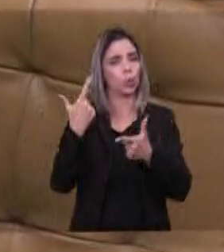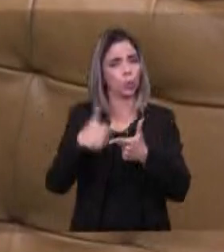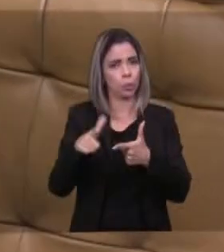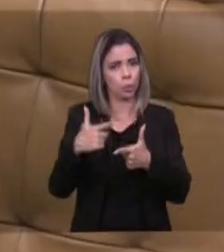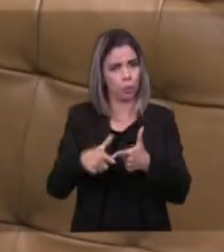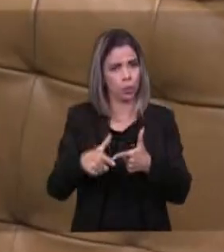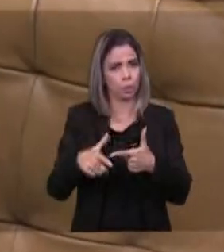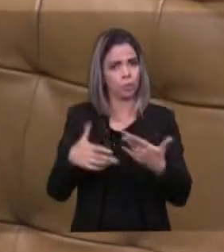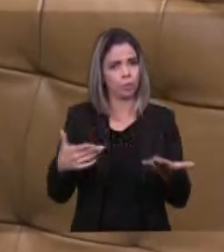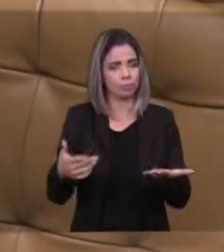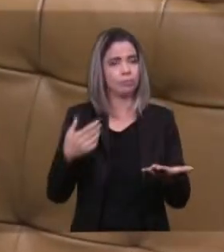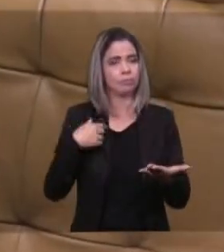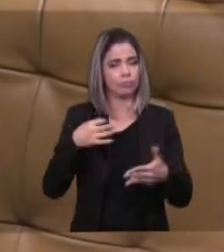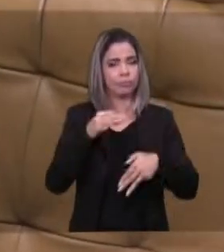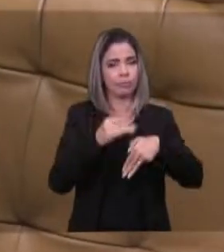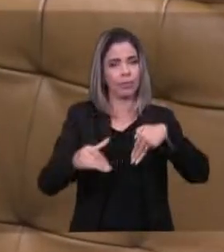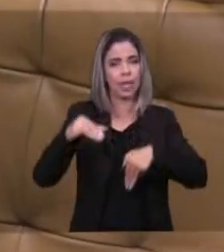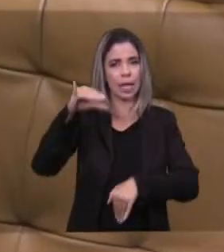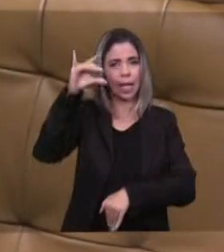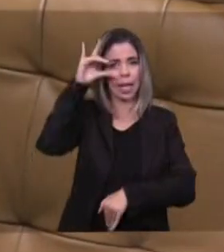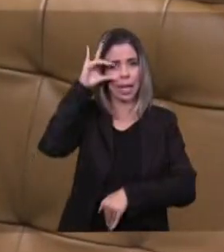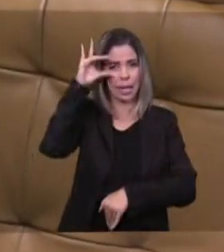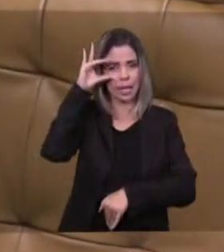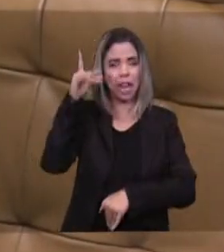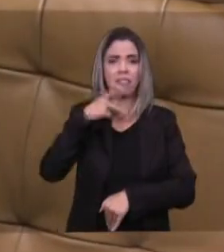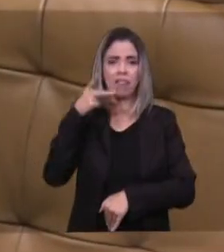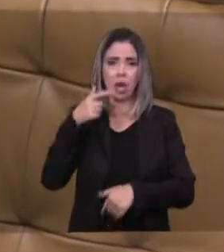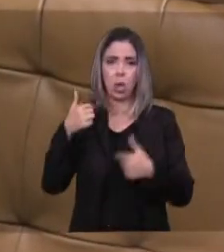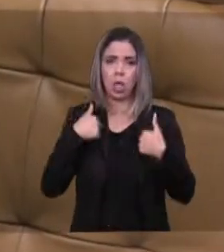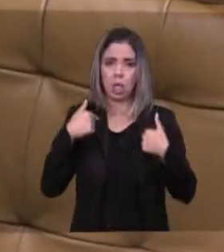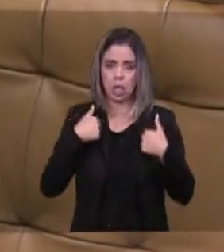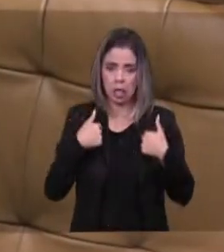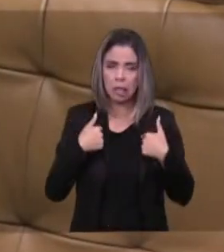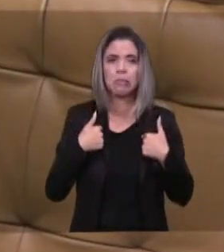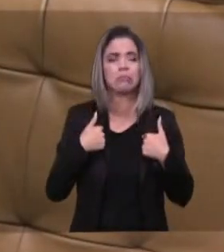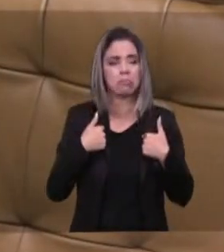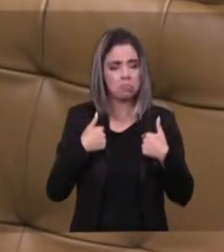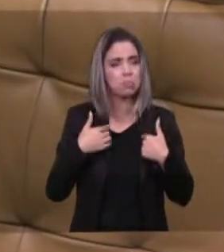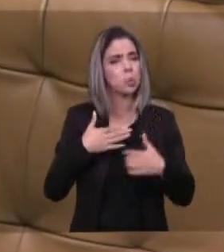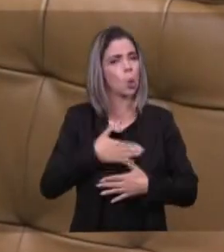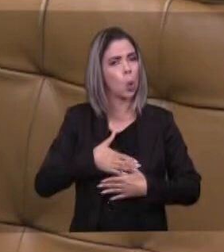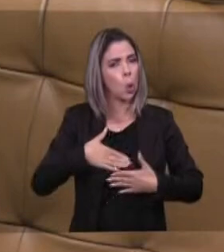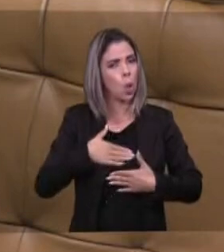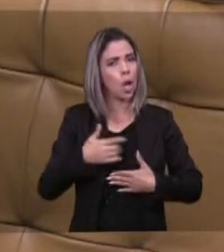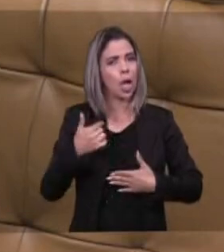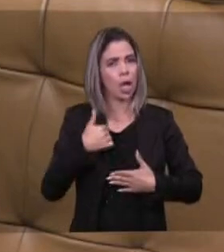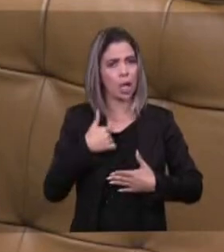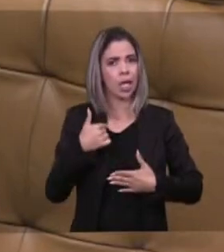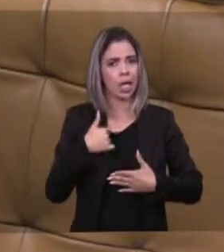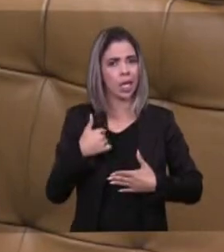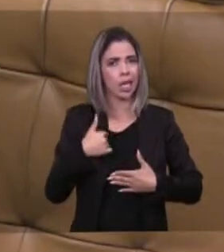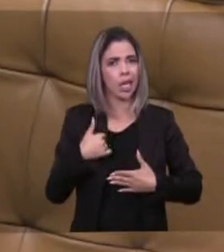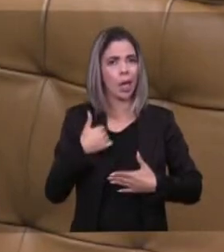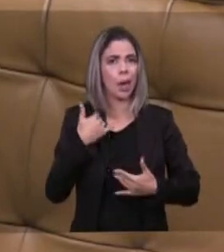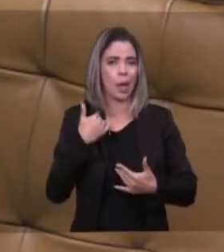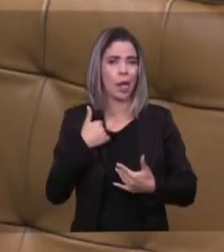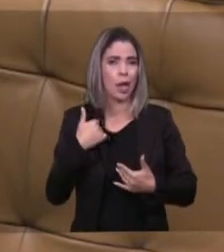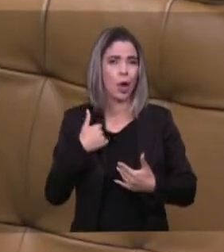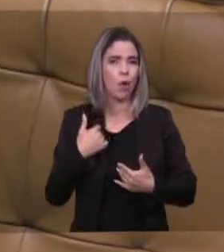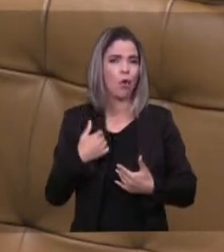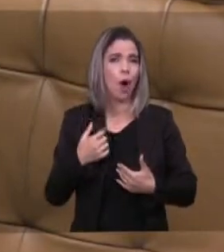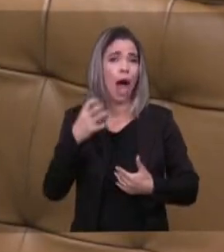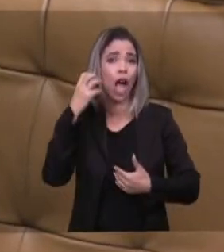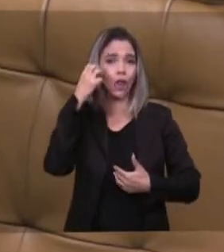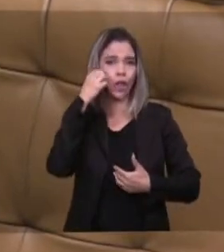falou, e isso me despertou muita atenção, e eu sou um brasiliense por adoção, eu cheguei aqui